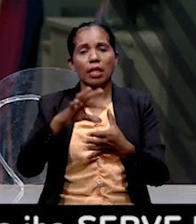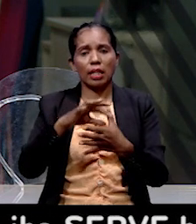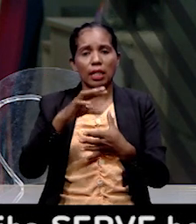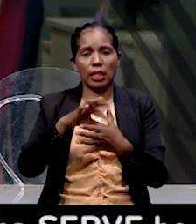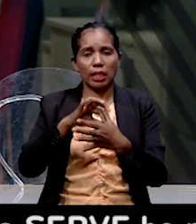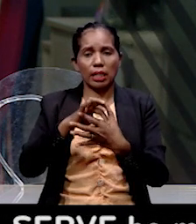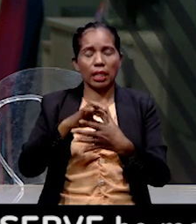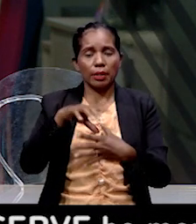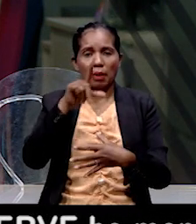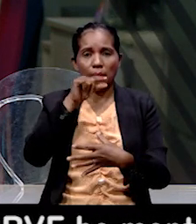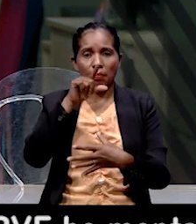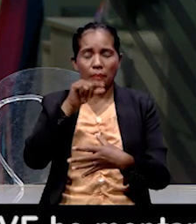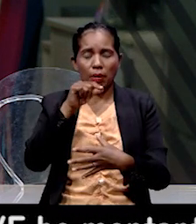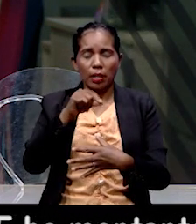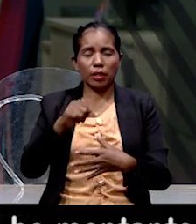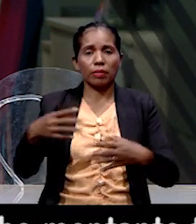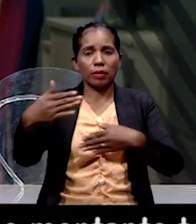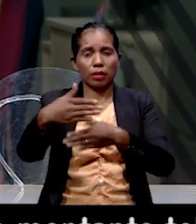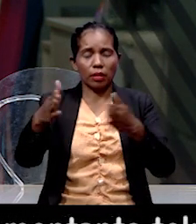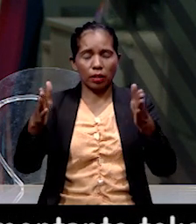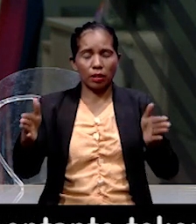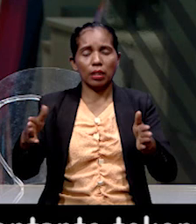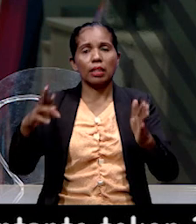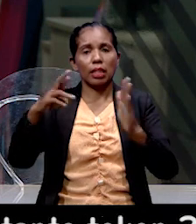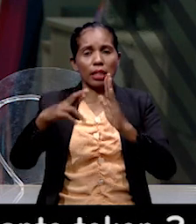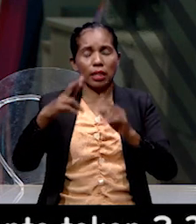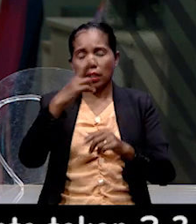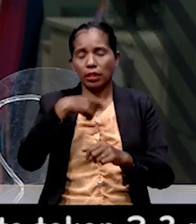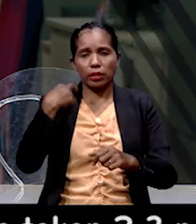Caixa Sanulo Resin e Restaurante Burger King.